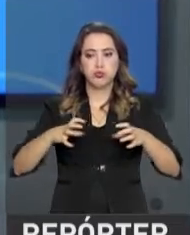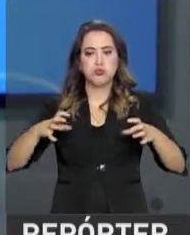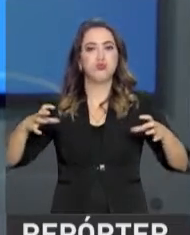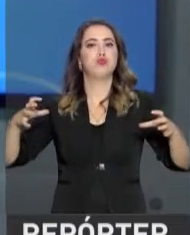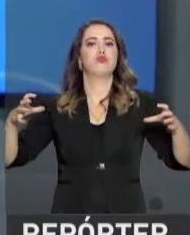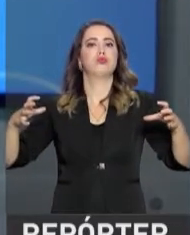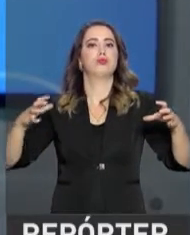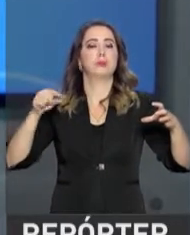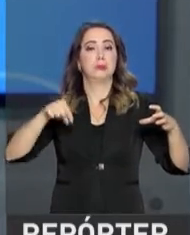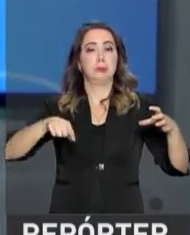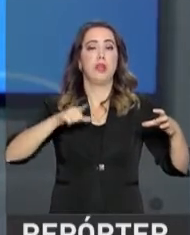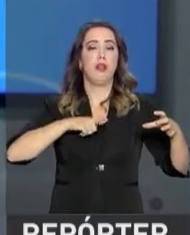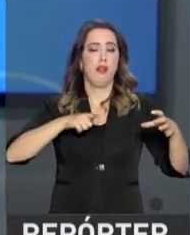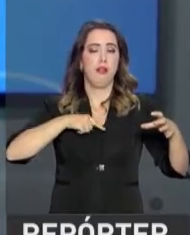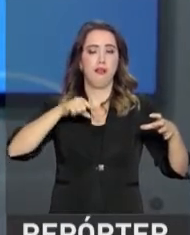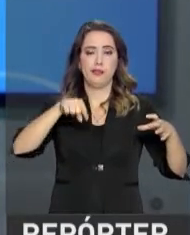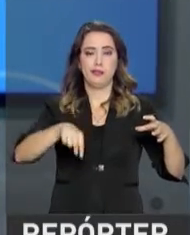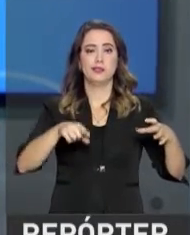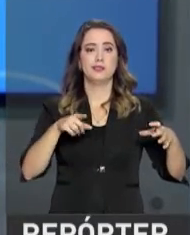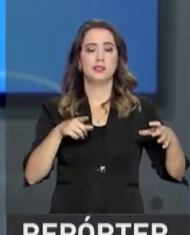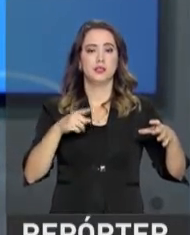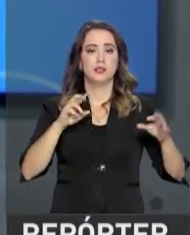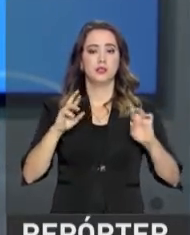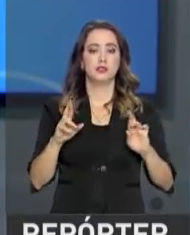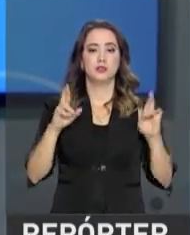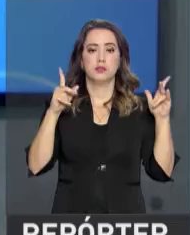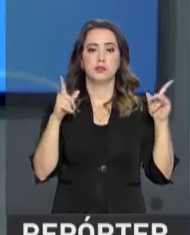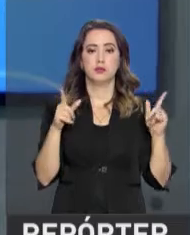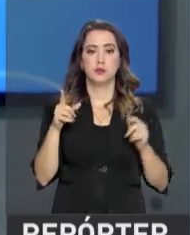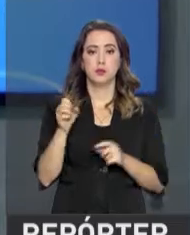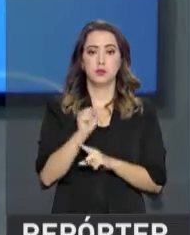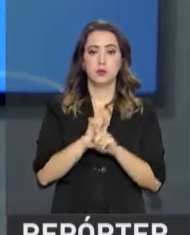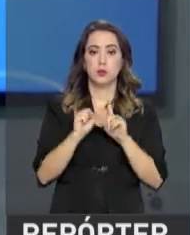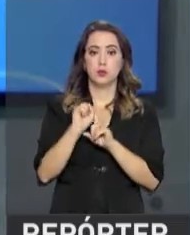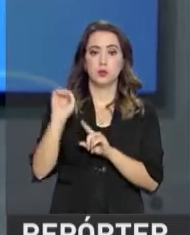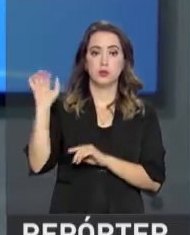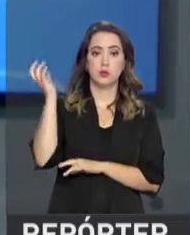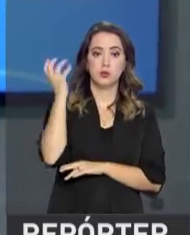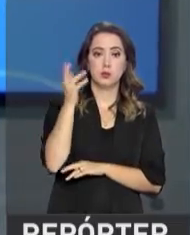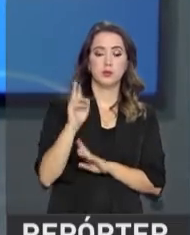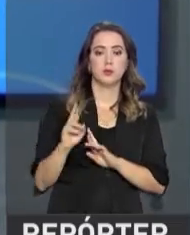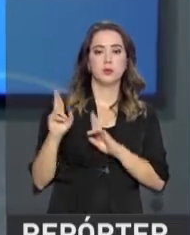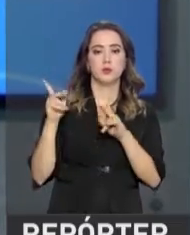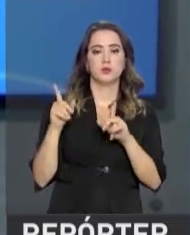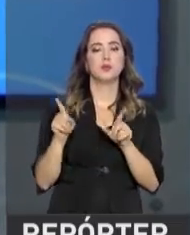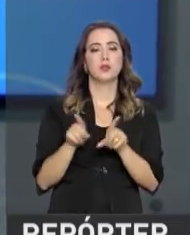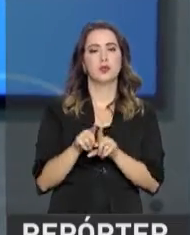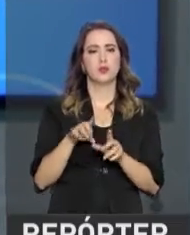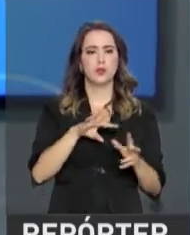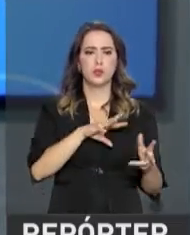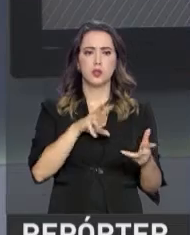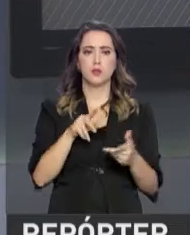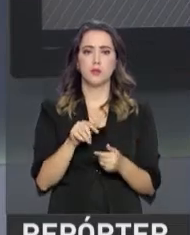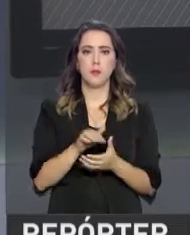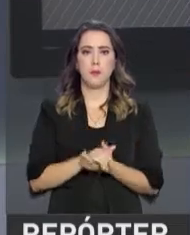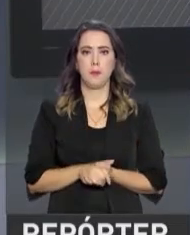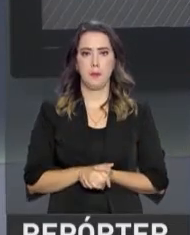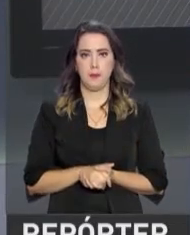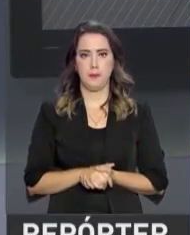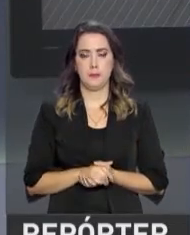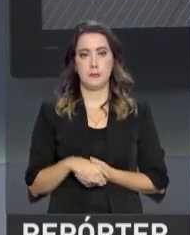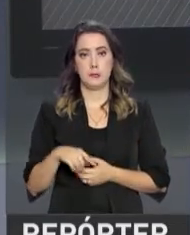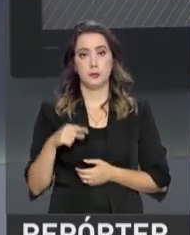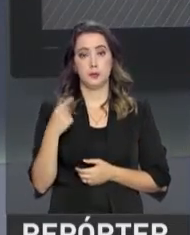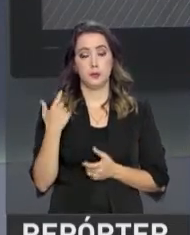que tem um diferencial socioambiental muito grande, é muito importante.